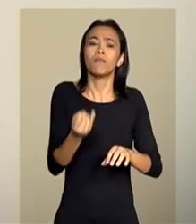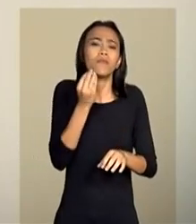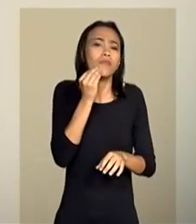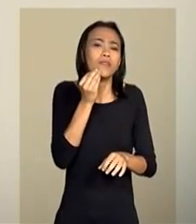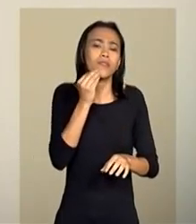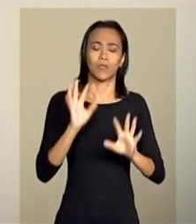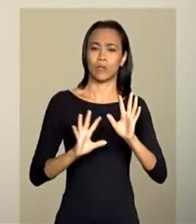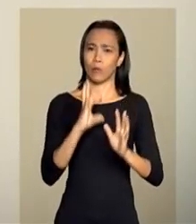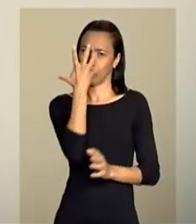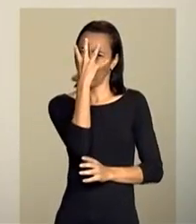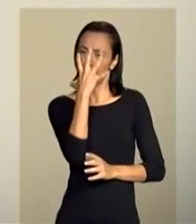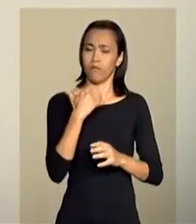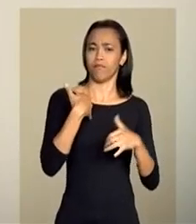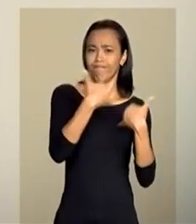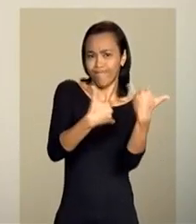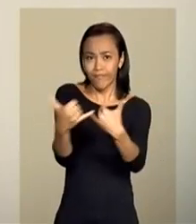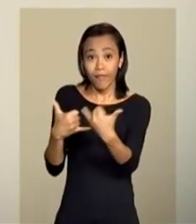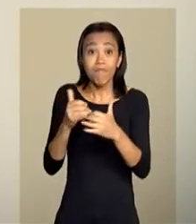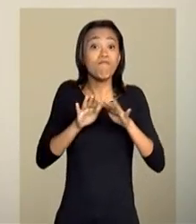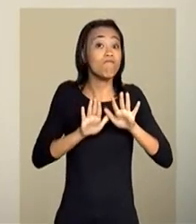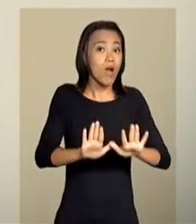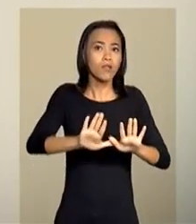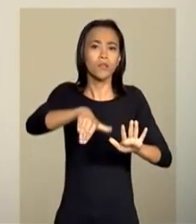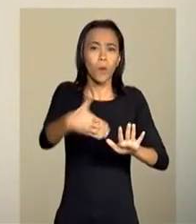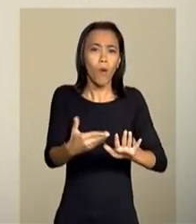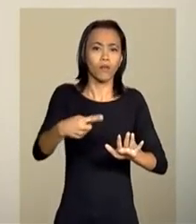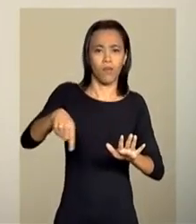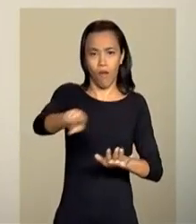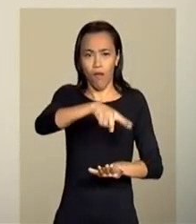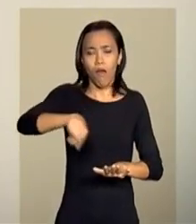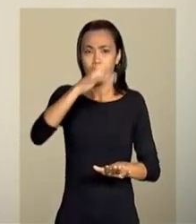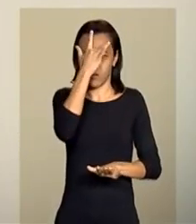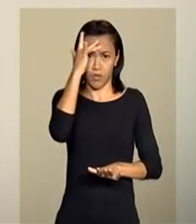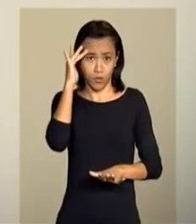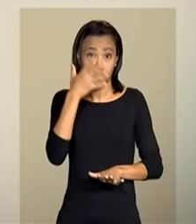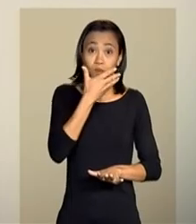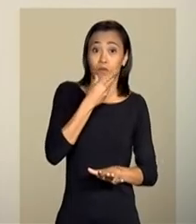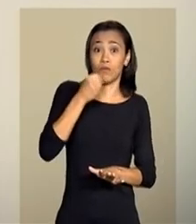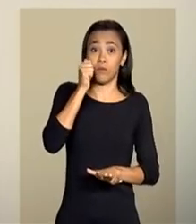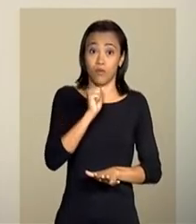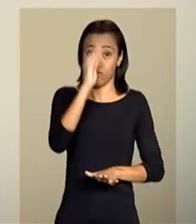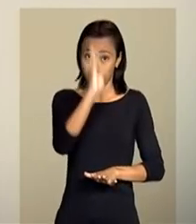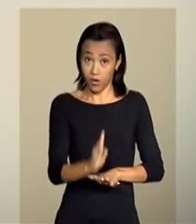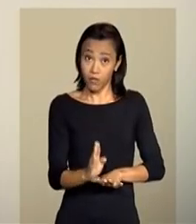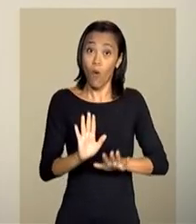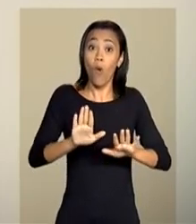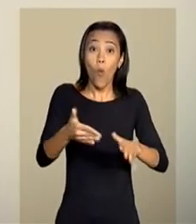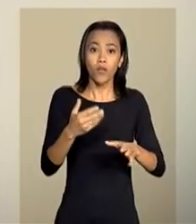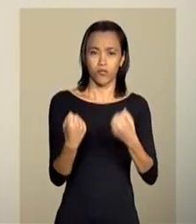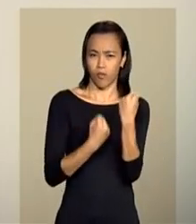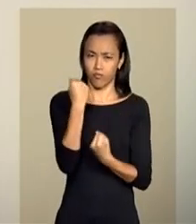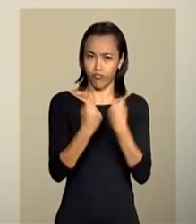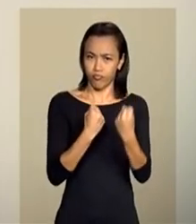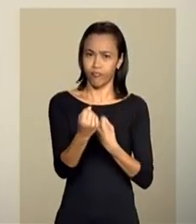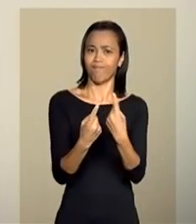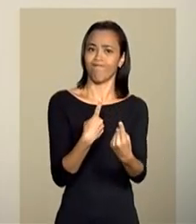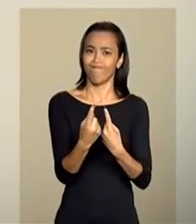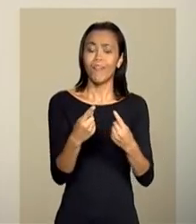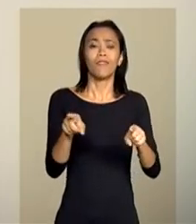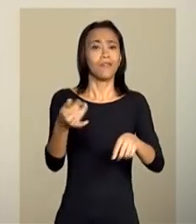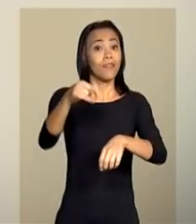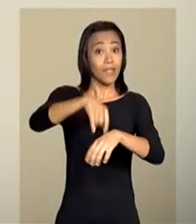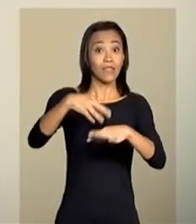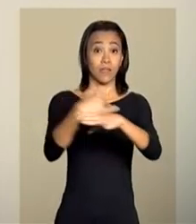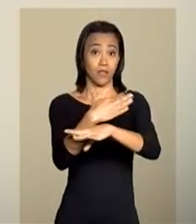o carnaval brincar mas quando essas pessoas brasileiros e brasileiras estiverem no trânsito tanto nas